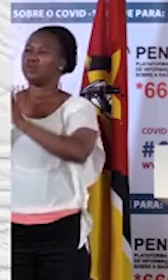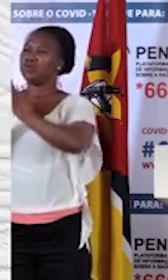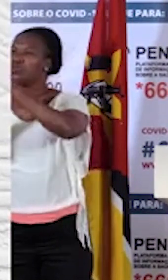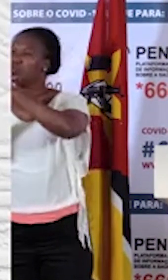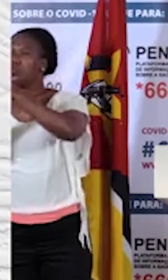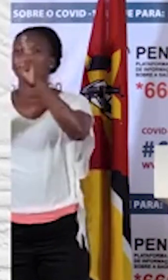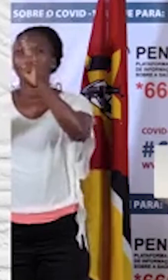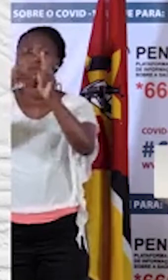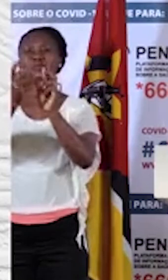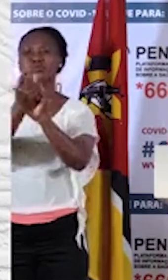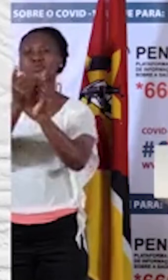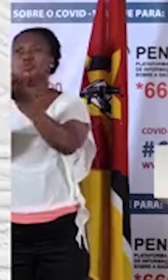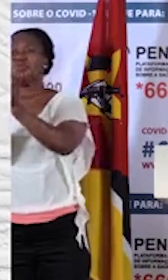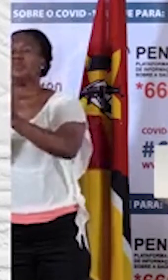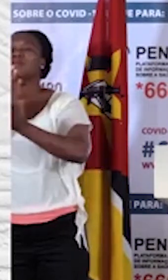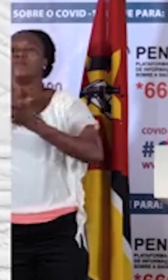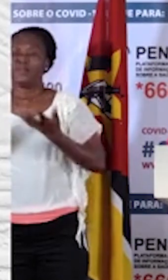contactos.